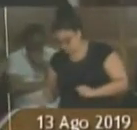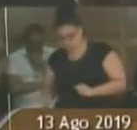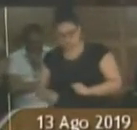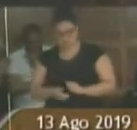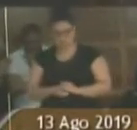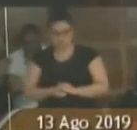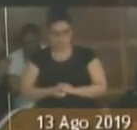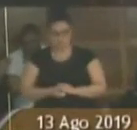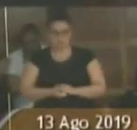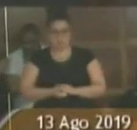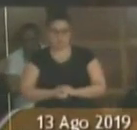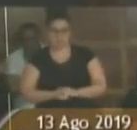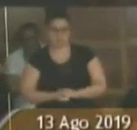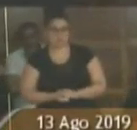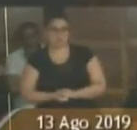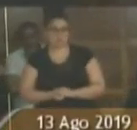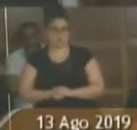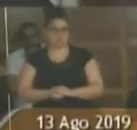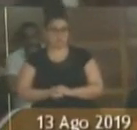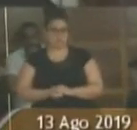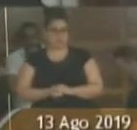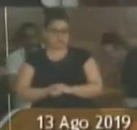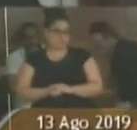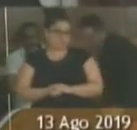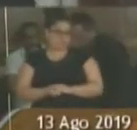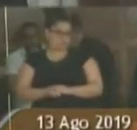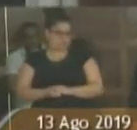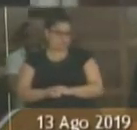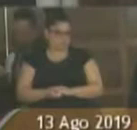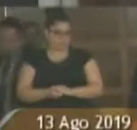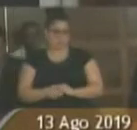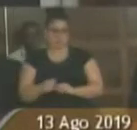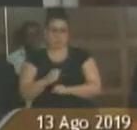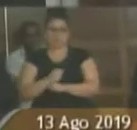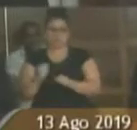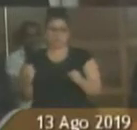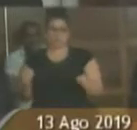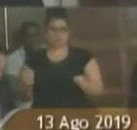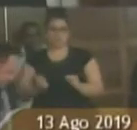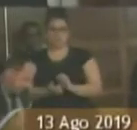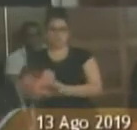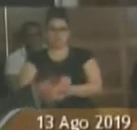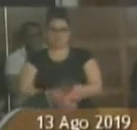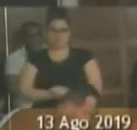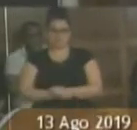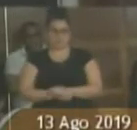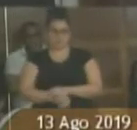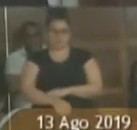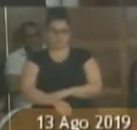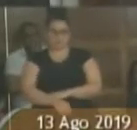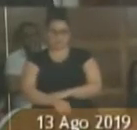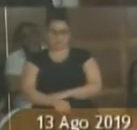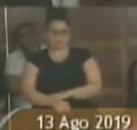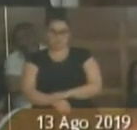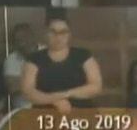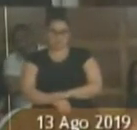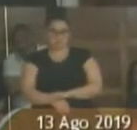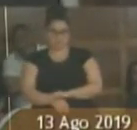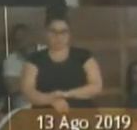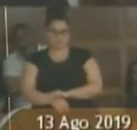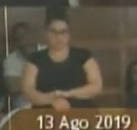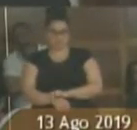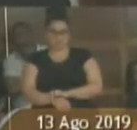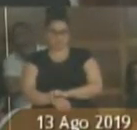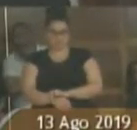Senhor presidente, eu queria aqui falar aqui sobre hoje, né? É o dia hoje da irmã Dulce,